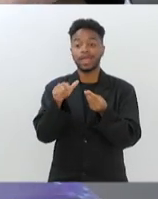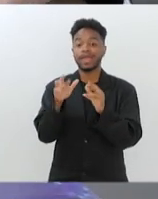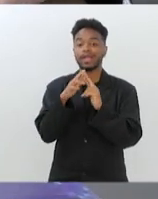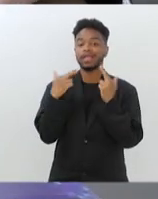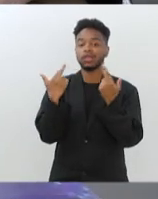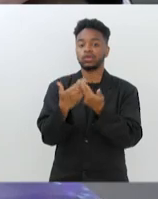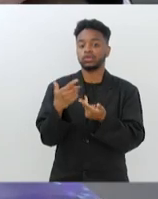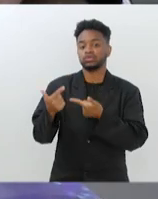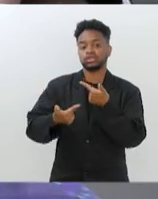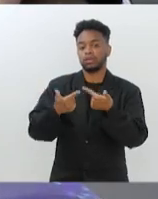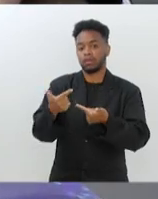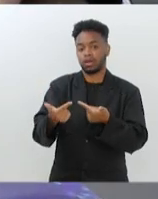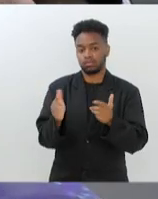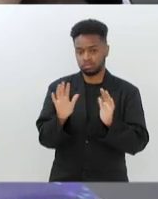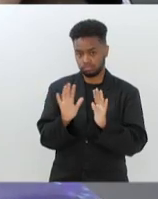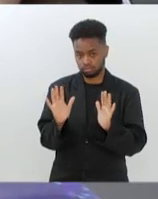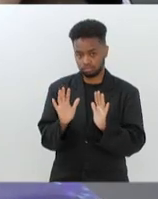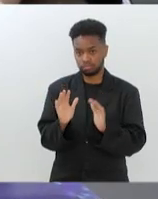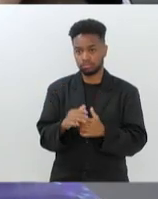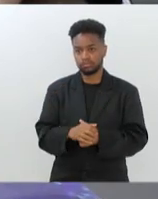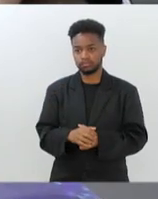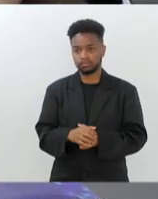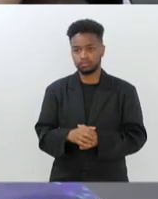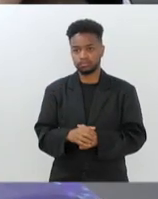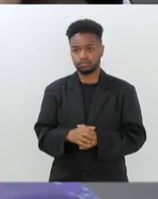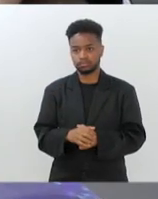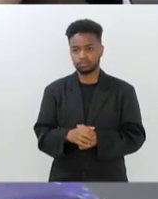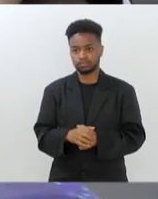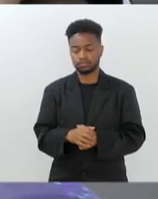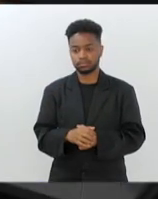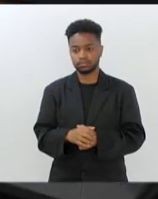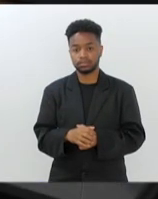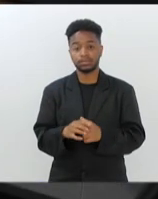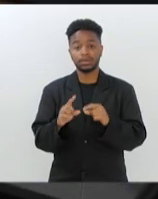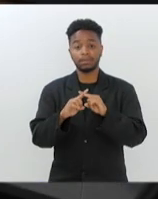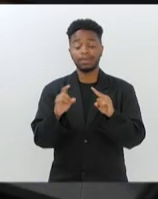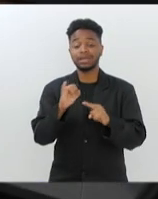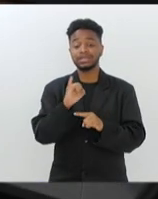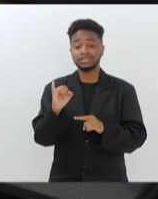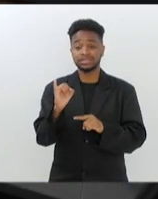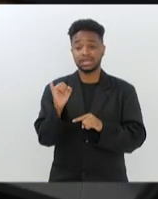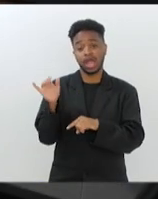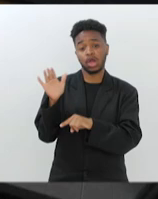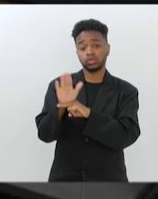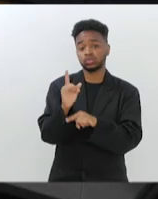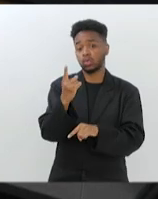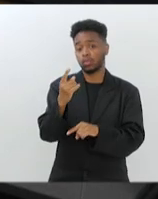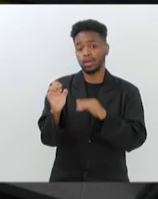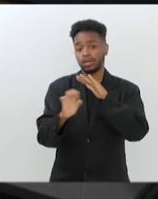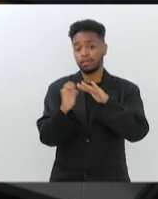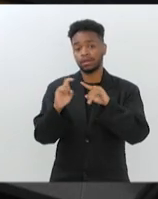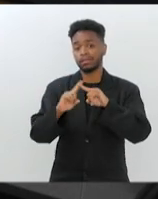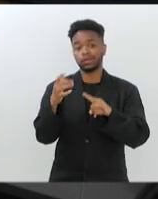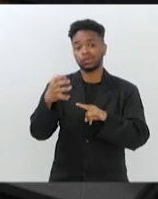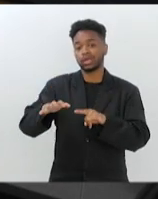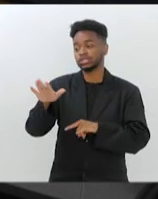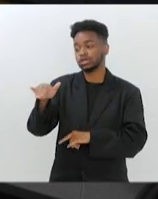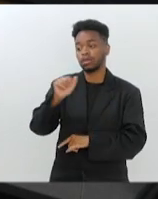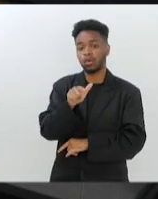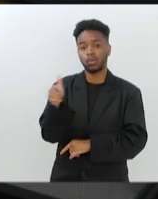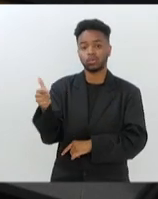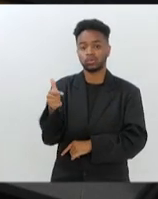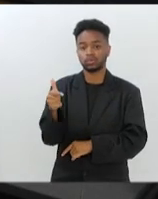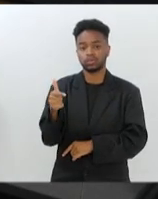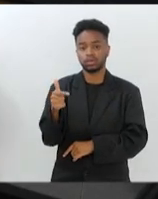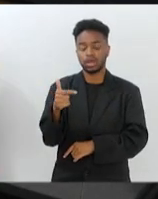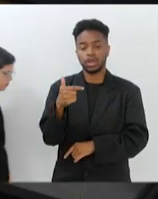trab né onde vai é uma reunião de trabalho mas se o senhor tiver beneficiando uma das agências e resolver não chamar outra não não